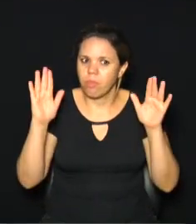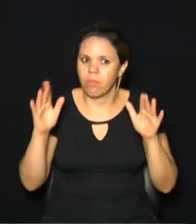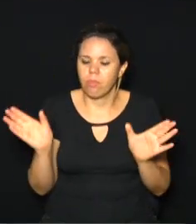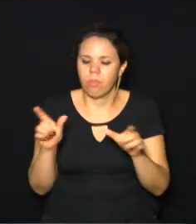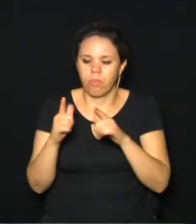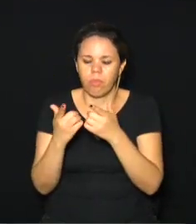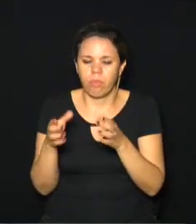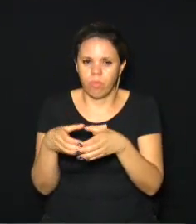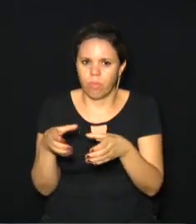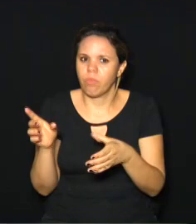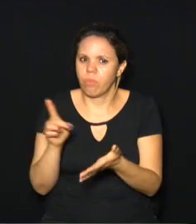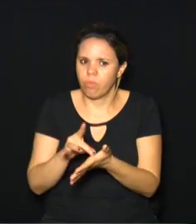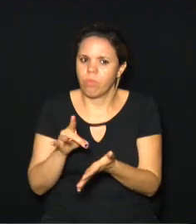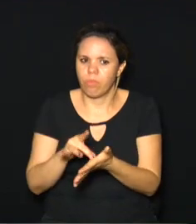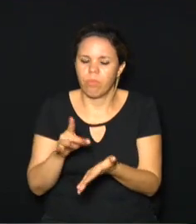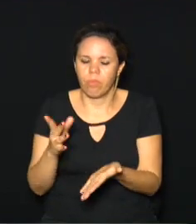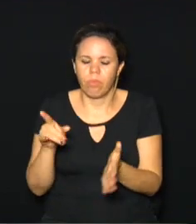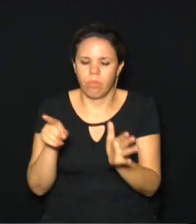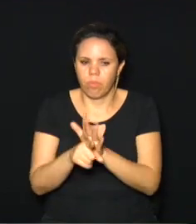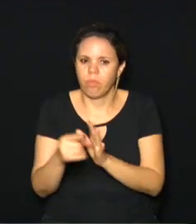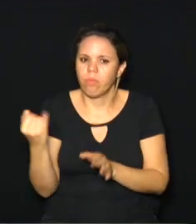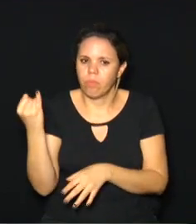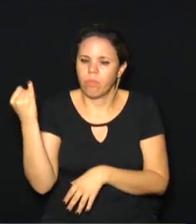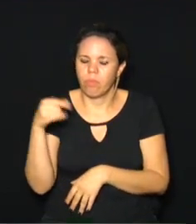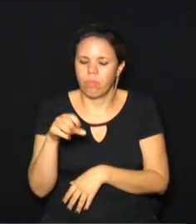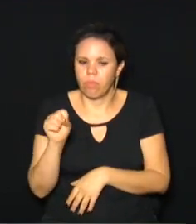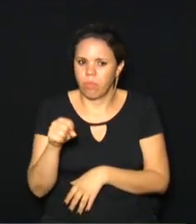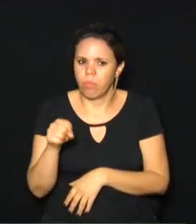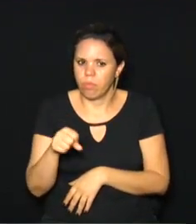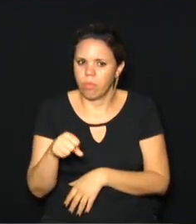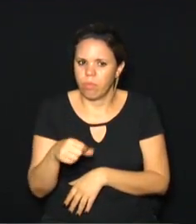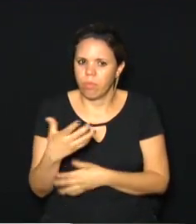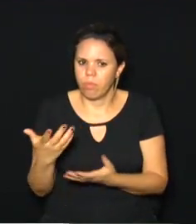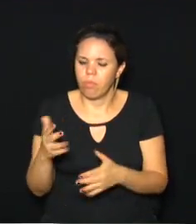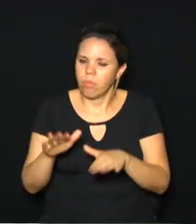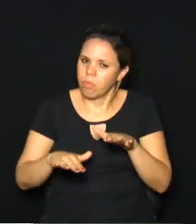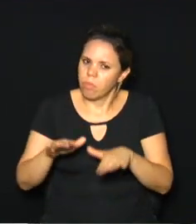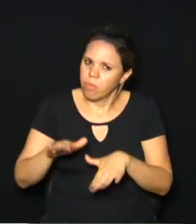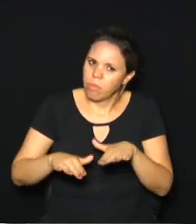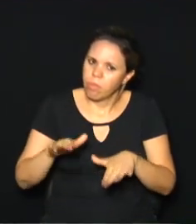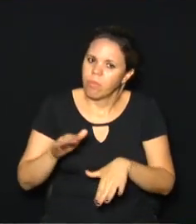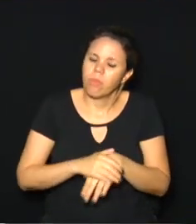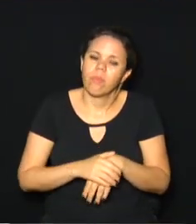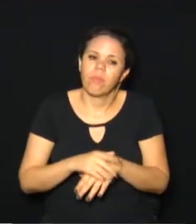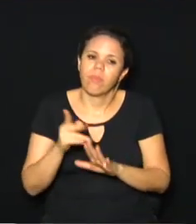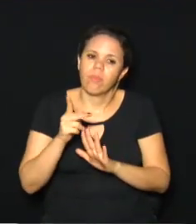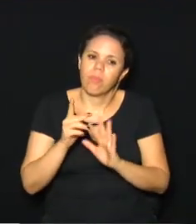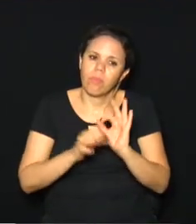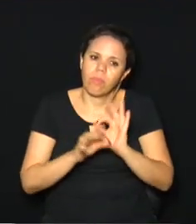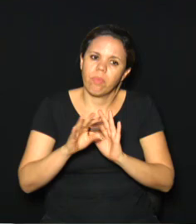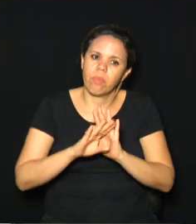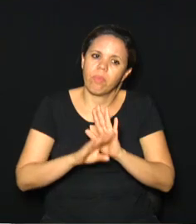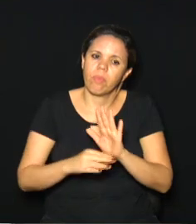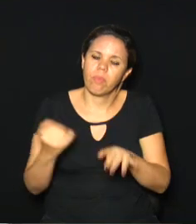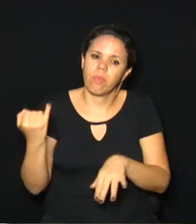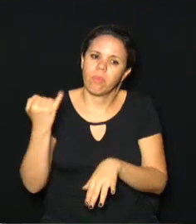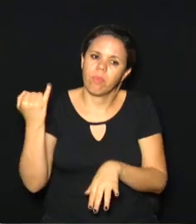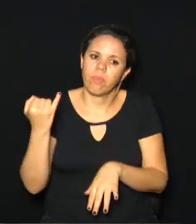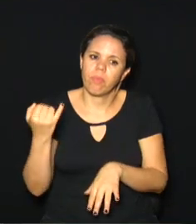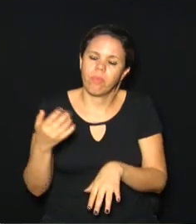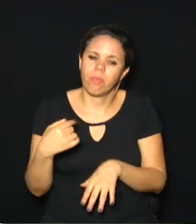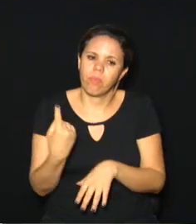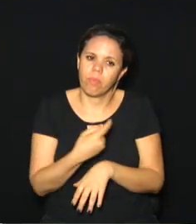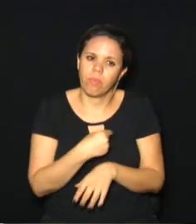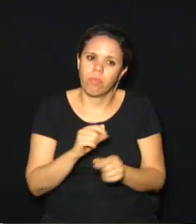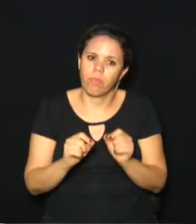grupo, né? Realmente, né? Então, a pergunta é muito pertinente, sim, mas isso vai depender do plano de ação. Por isso que é importante a gente